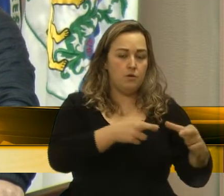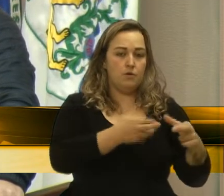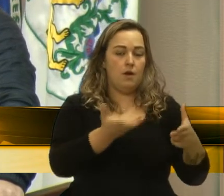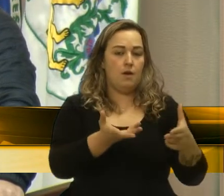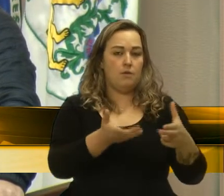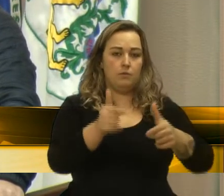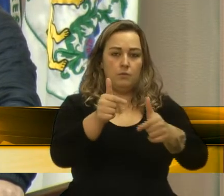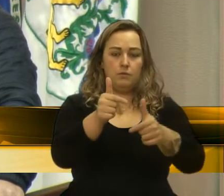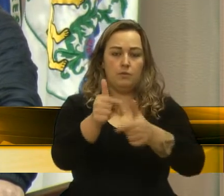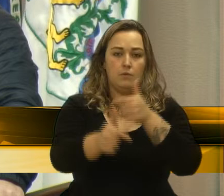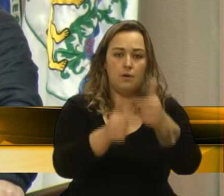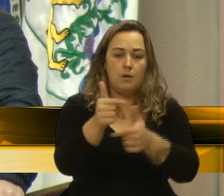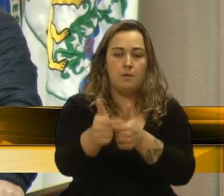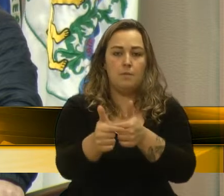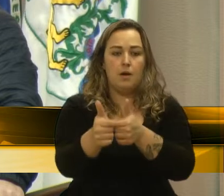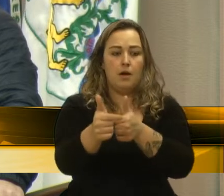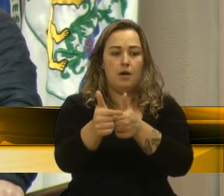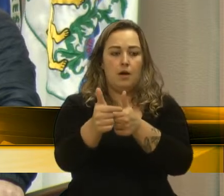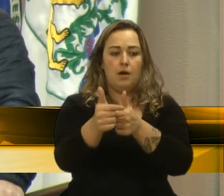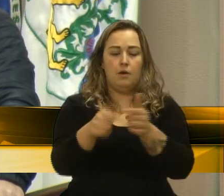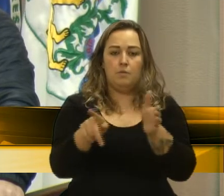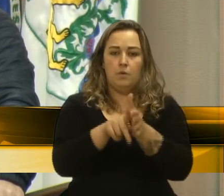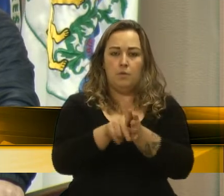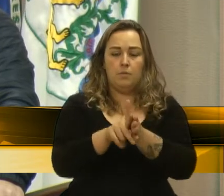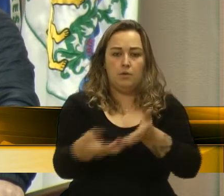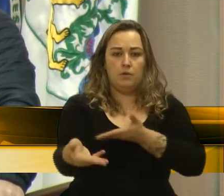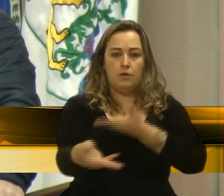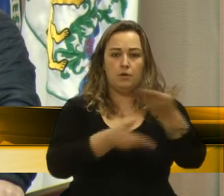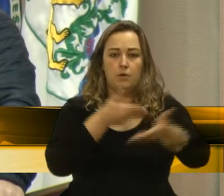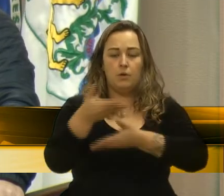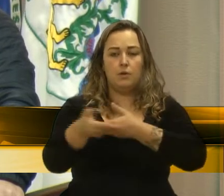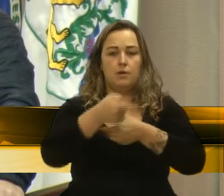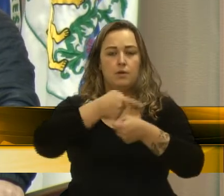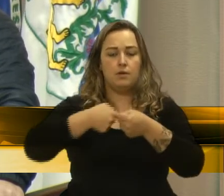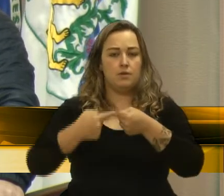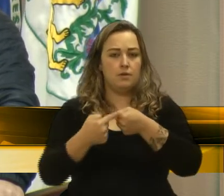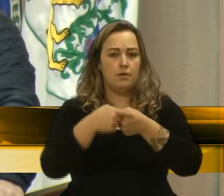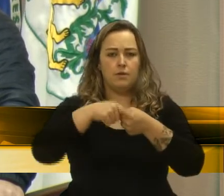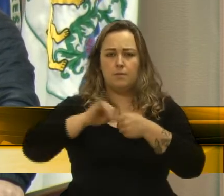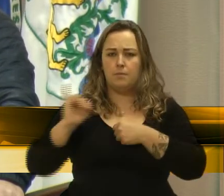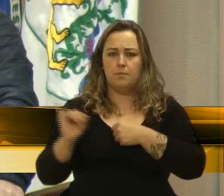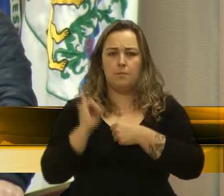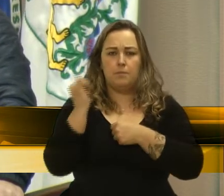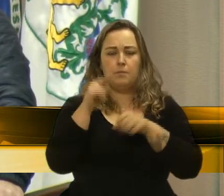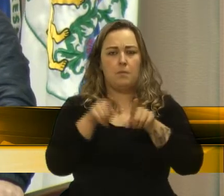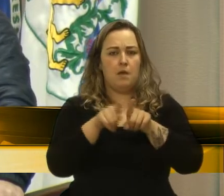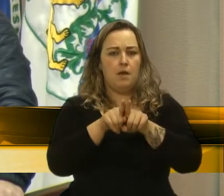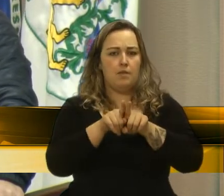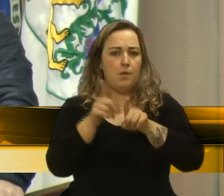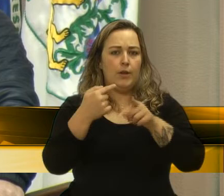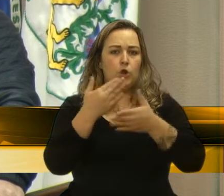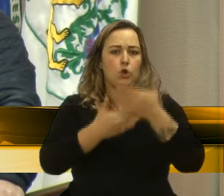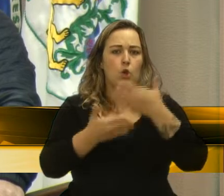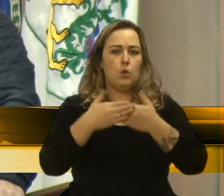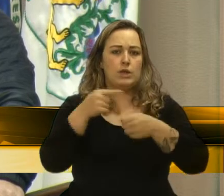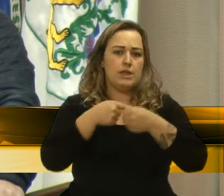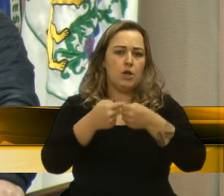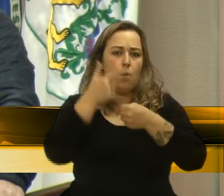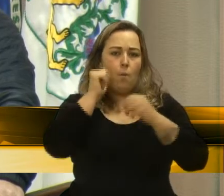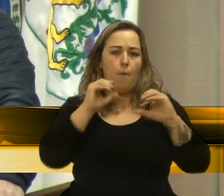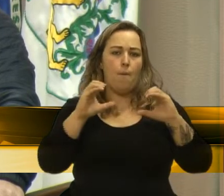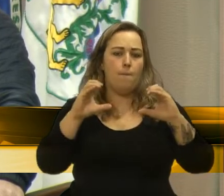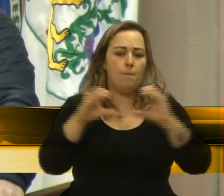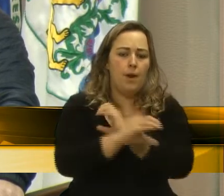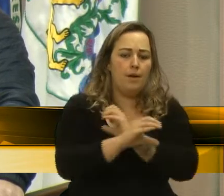o trabalho dessa troca entre municípios, que é extremamente relevante. Nem todos os municípios vão conseguir suprir as necessidades